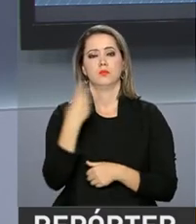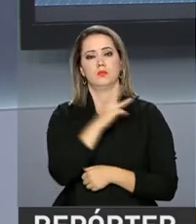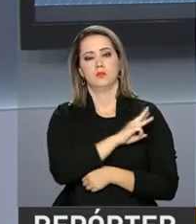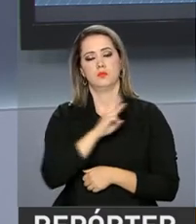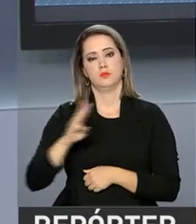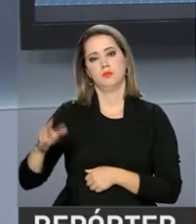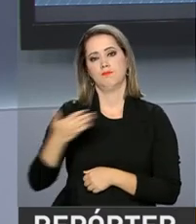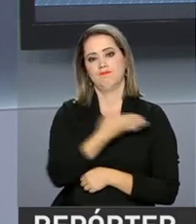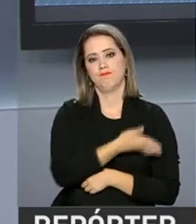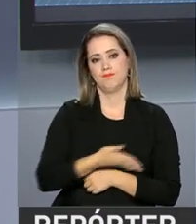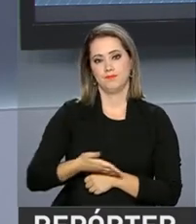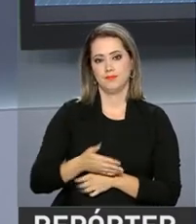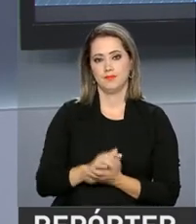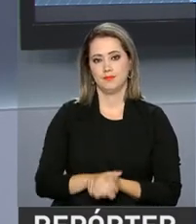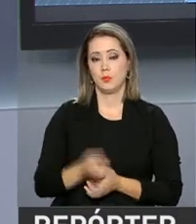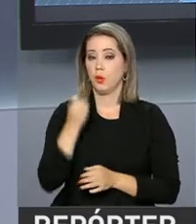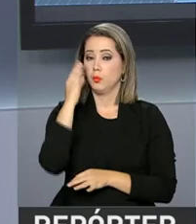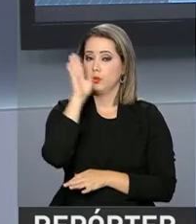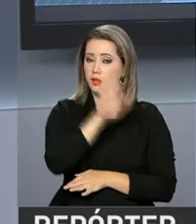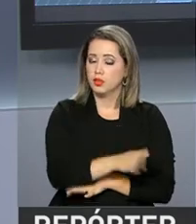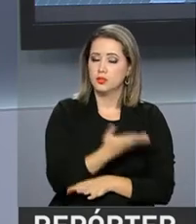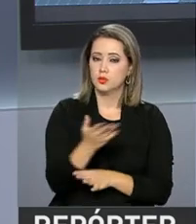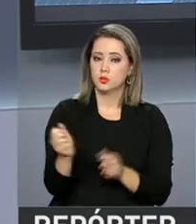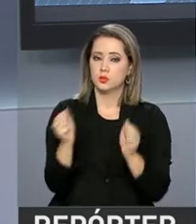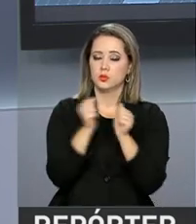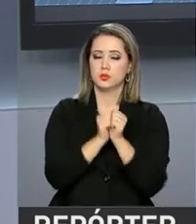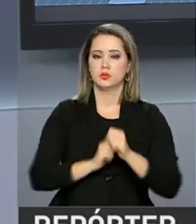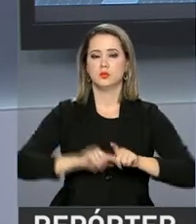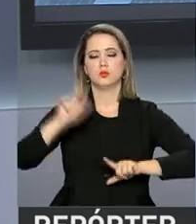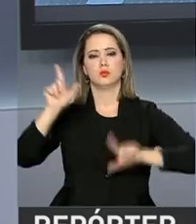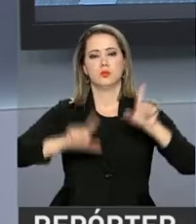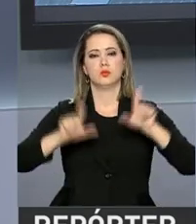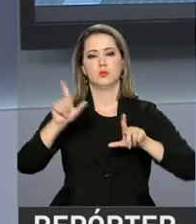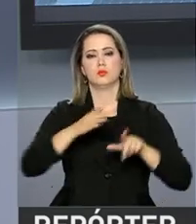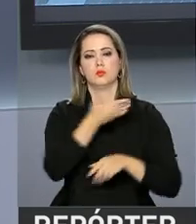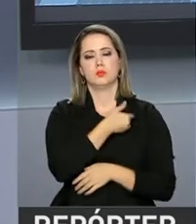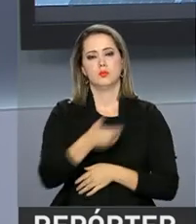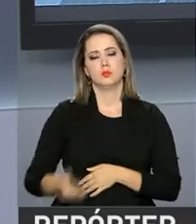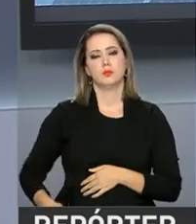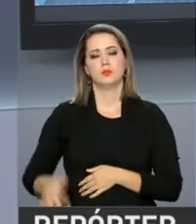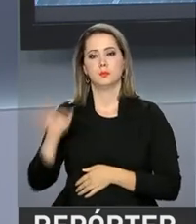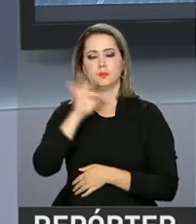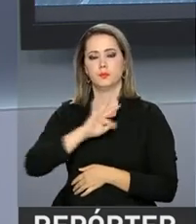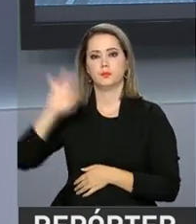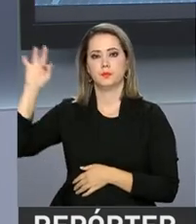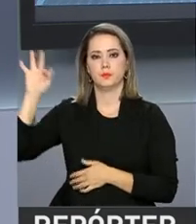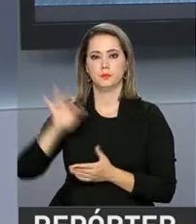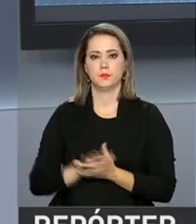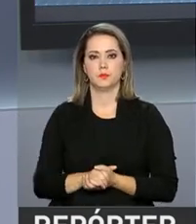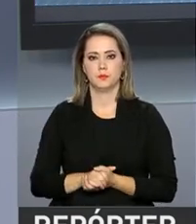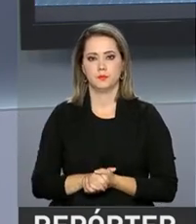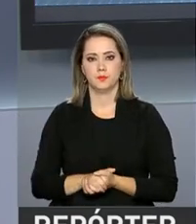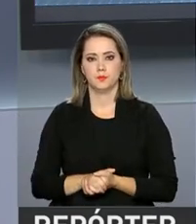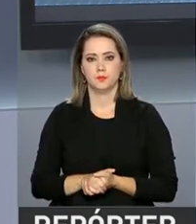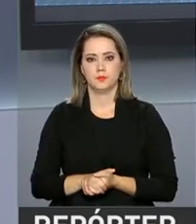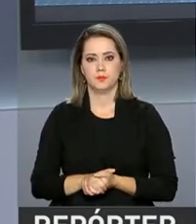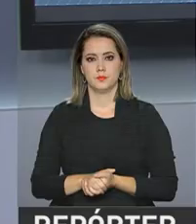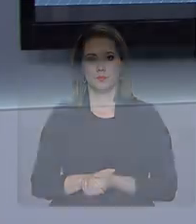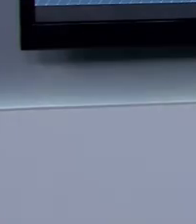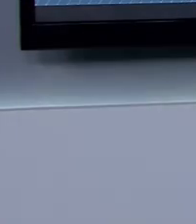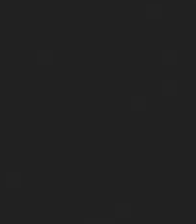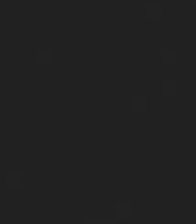nossa página na internet. Uma boa tarde para você e continue com a gente aqui na NBR, a TV do Governo Federal.